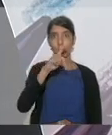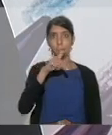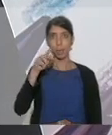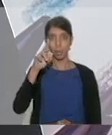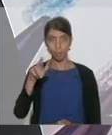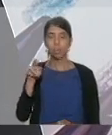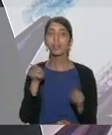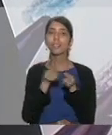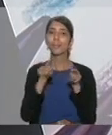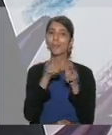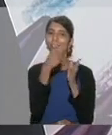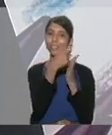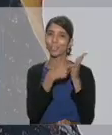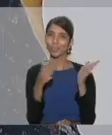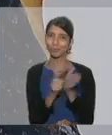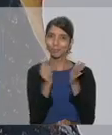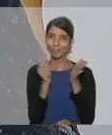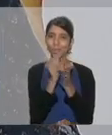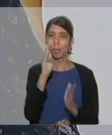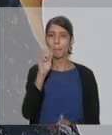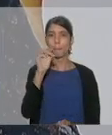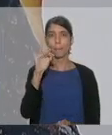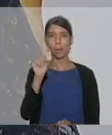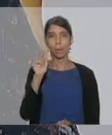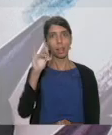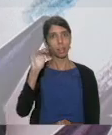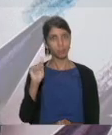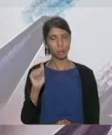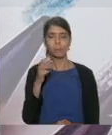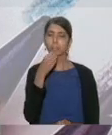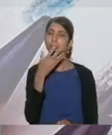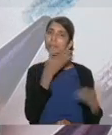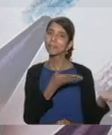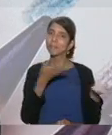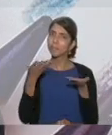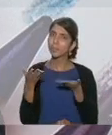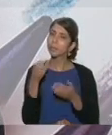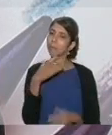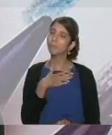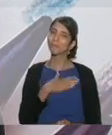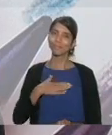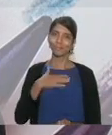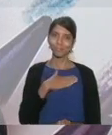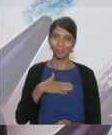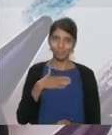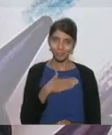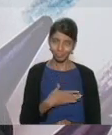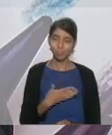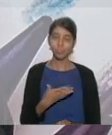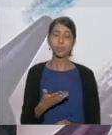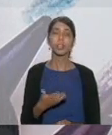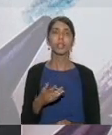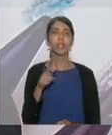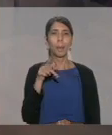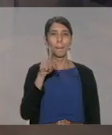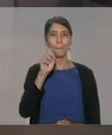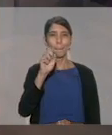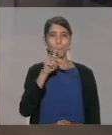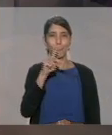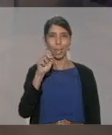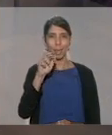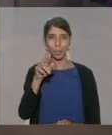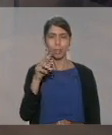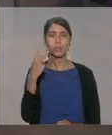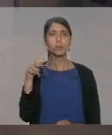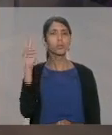e a escritora e jornalista Bárbara Lima. Muito bem-vindas ao programa, um prazer receber vocês aqui. Prazer, Dani. Pepper, a